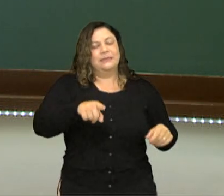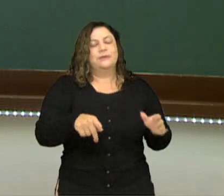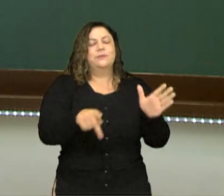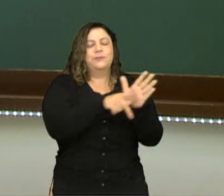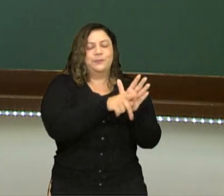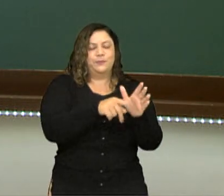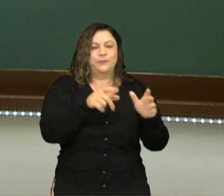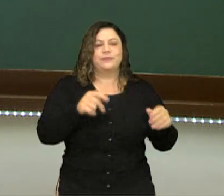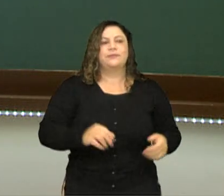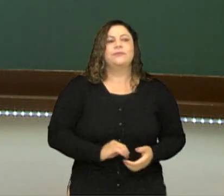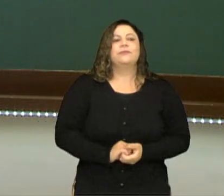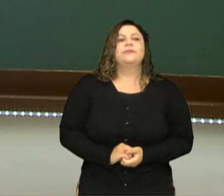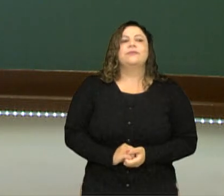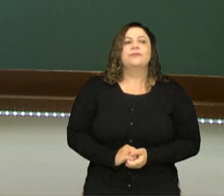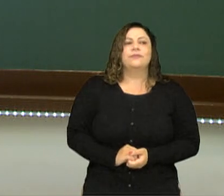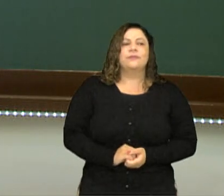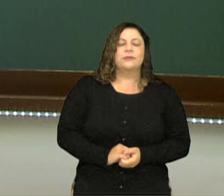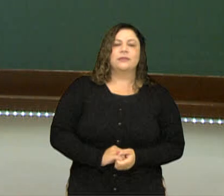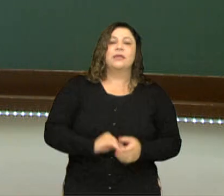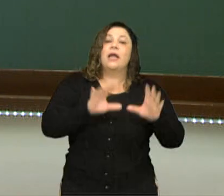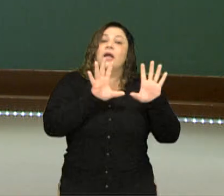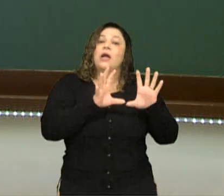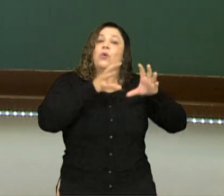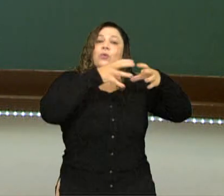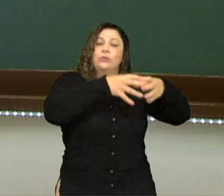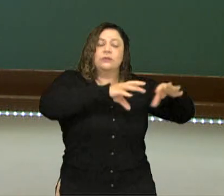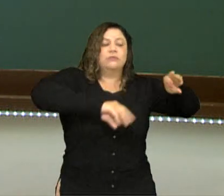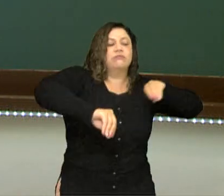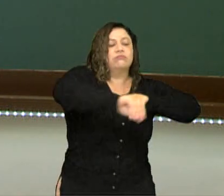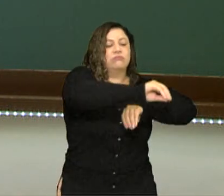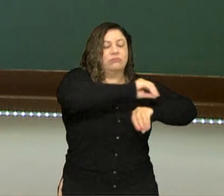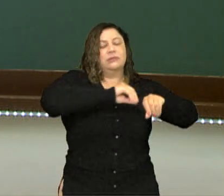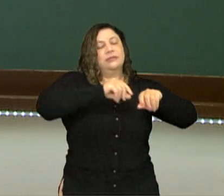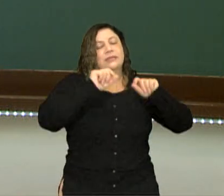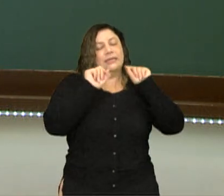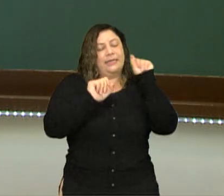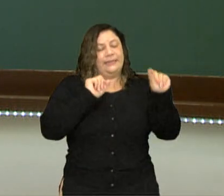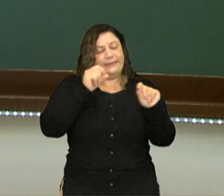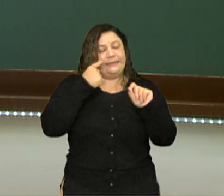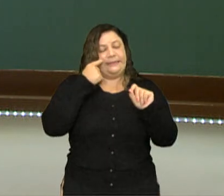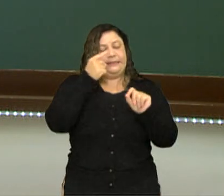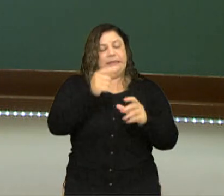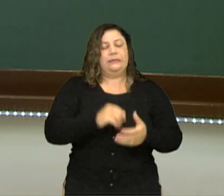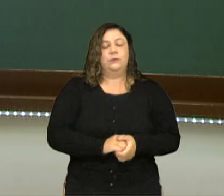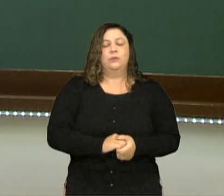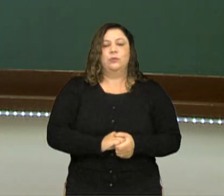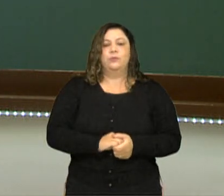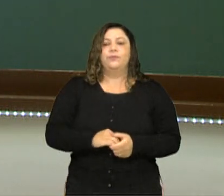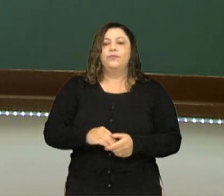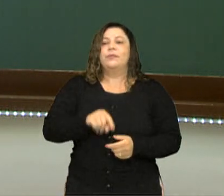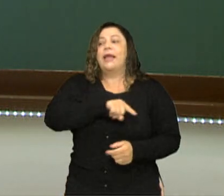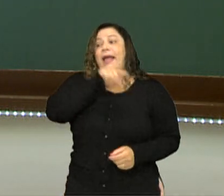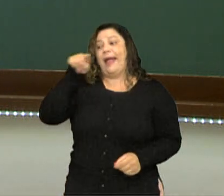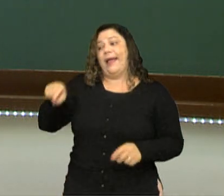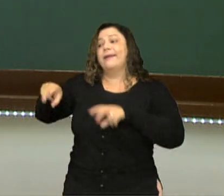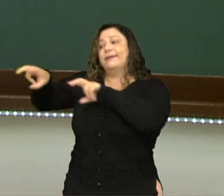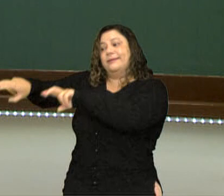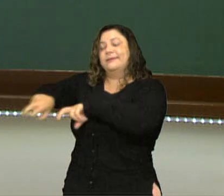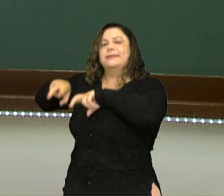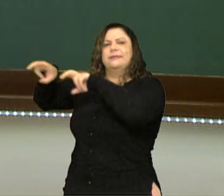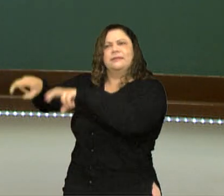propriamente dita, né? Então, a concentração de terras no espaço rural, a mecanização da agricultura foram